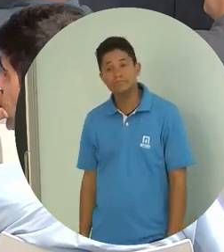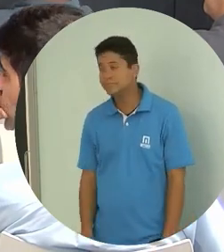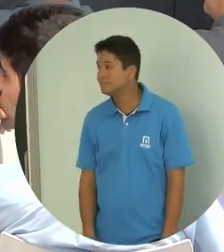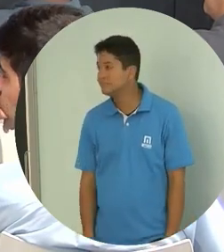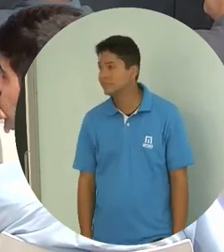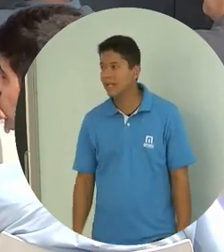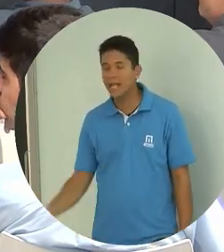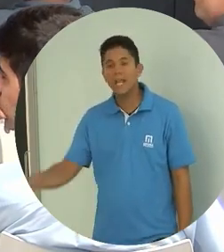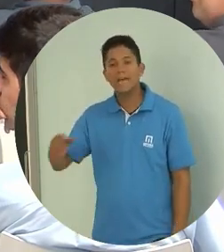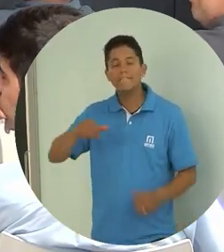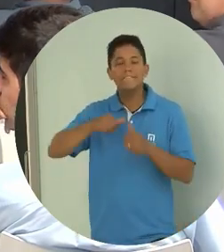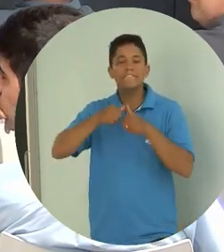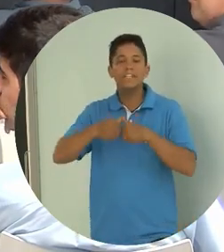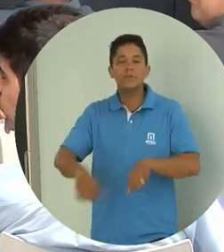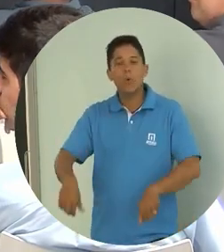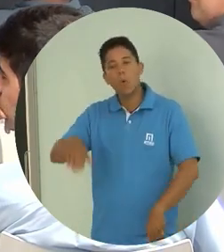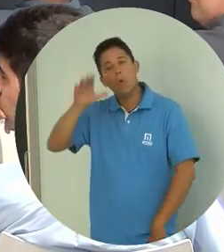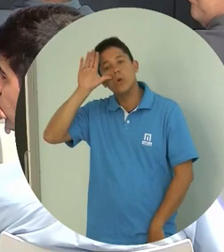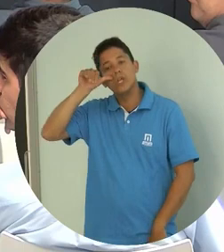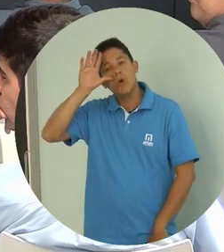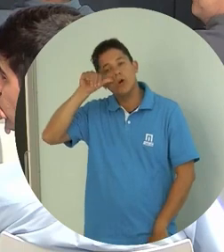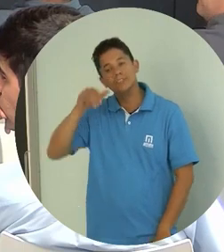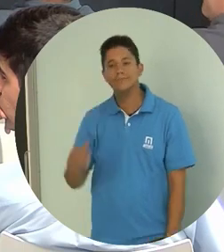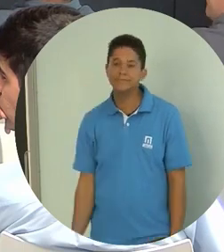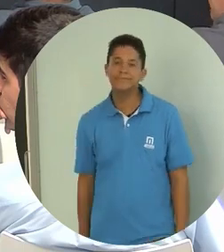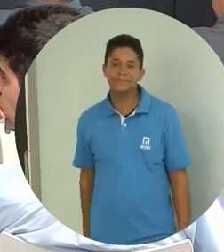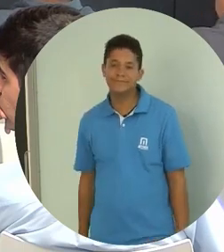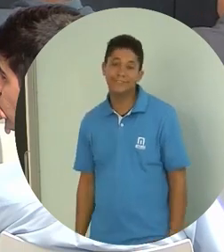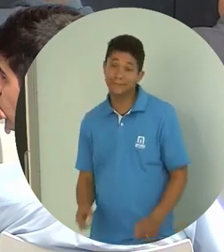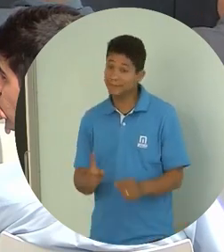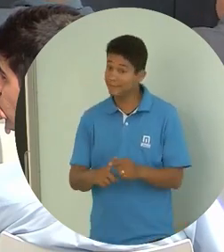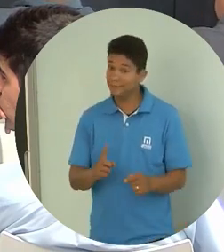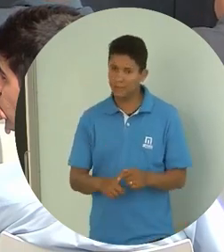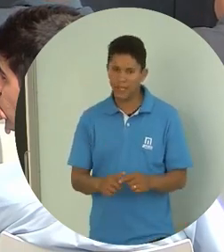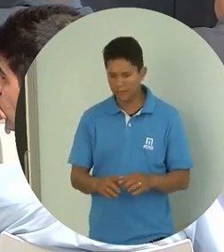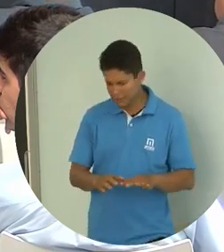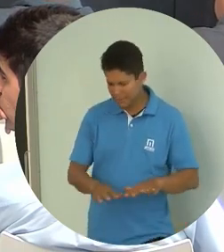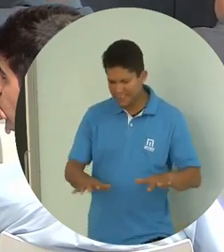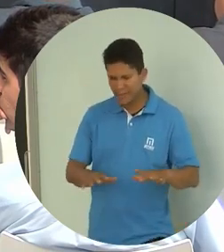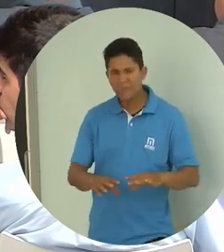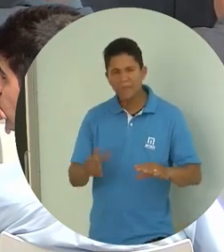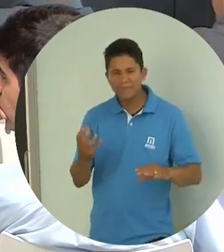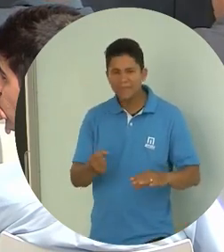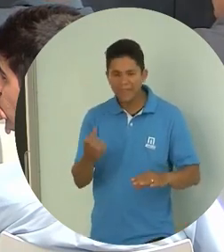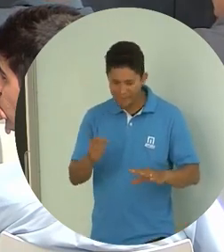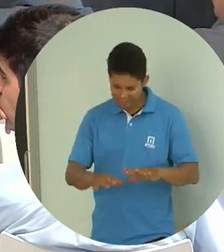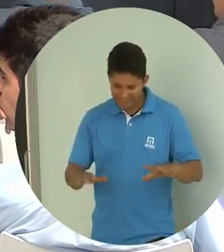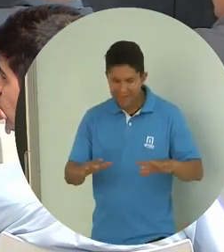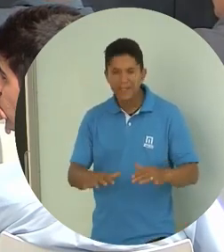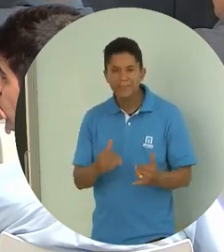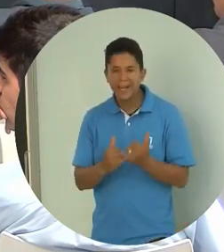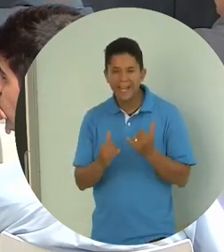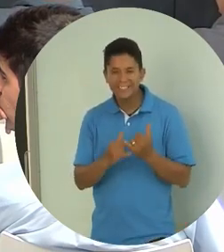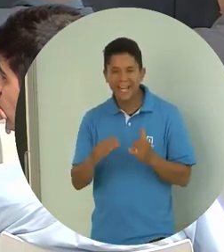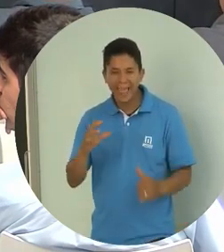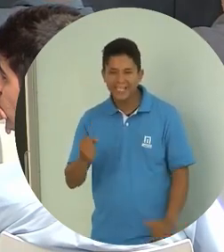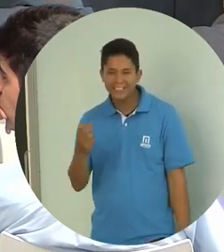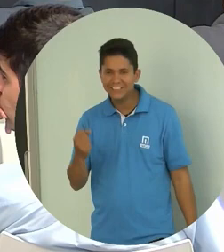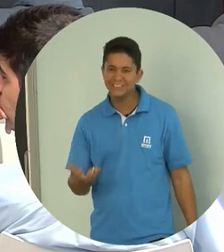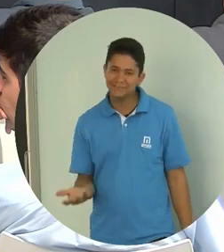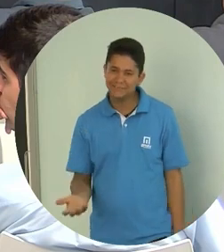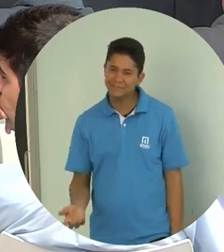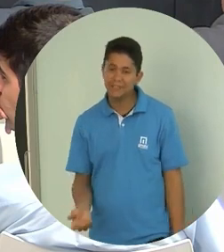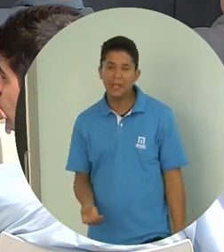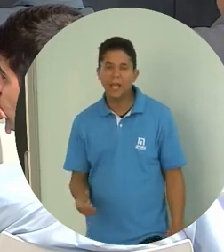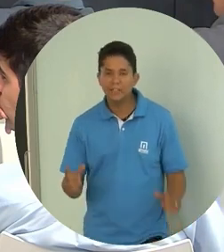eu fiquei muito curiosa em relação à reatividade dela, pela dimensão dela mesmo. Muito né? fina Porque mesmo. quando a gente vai diminuindo o tamanho